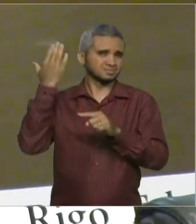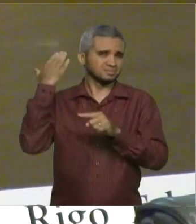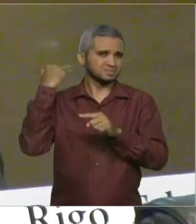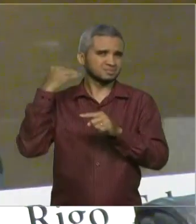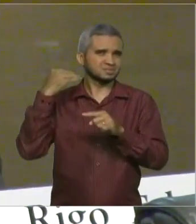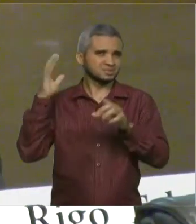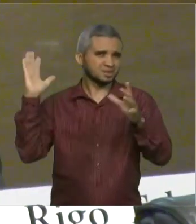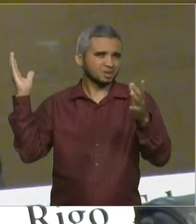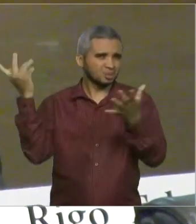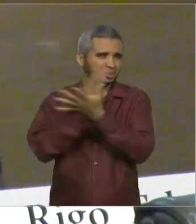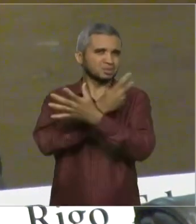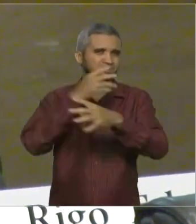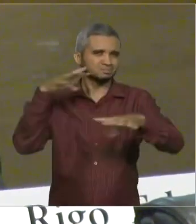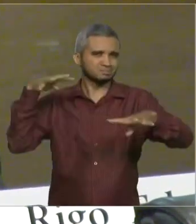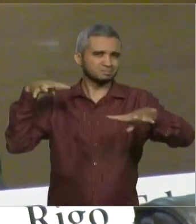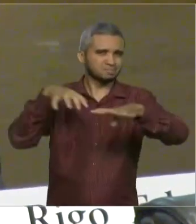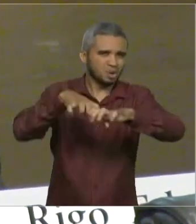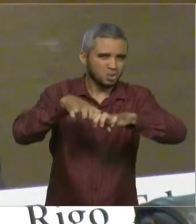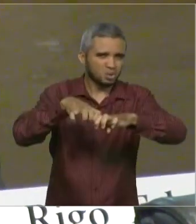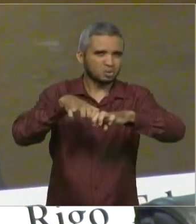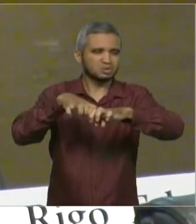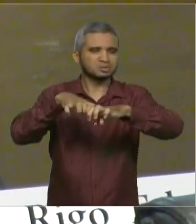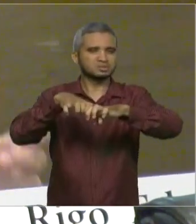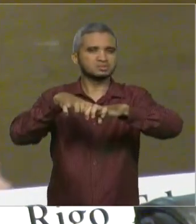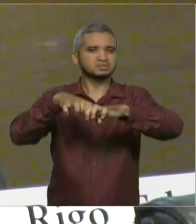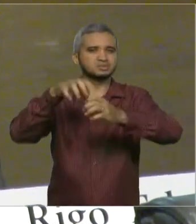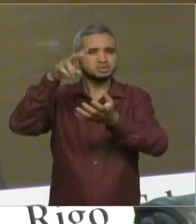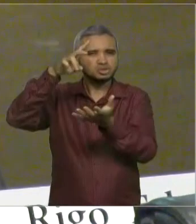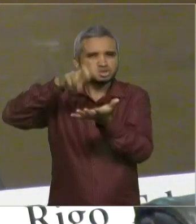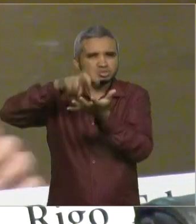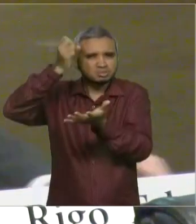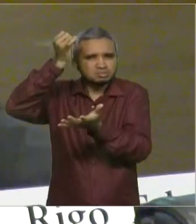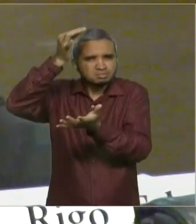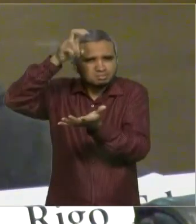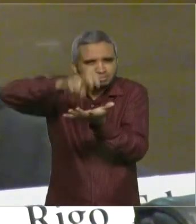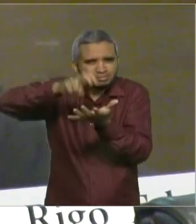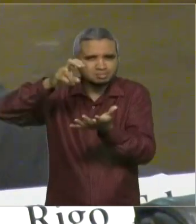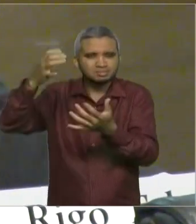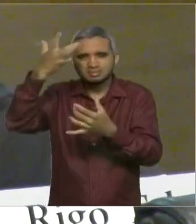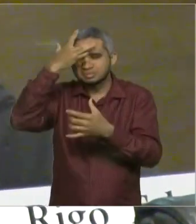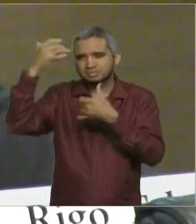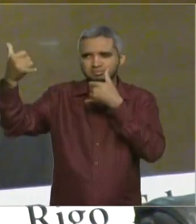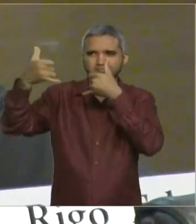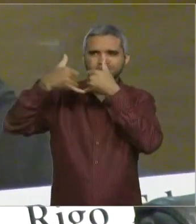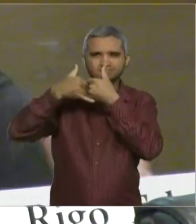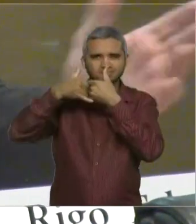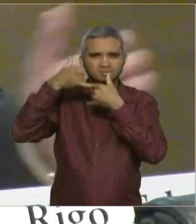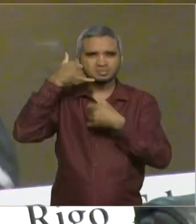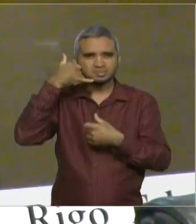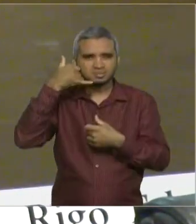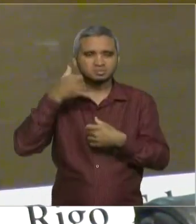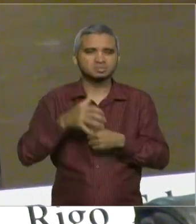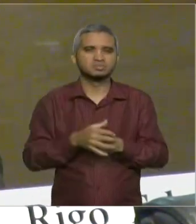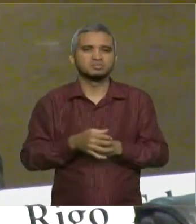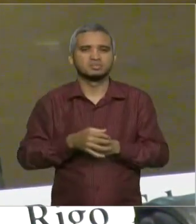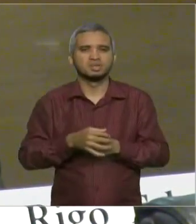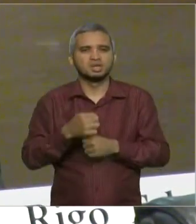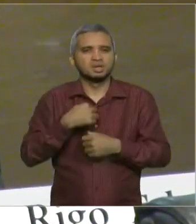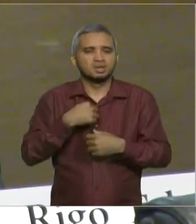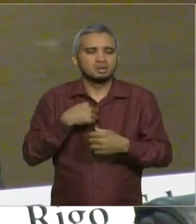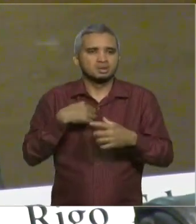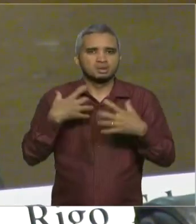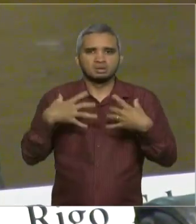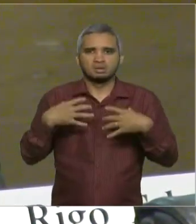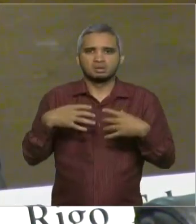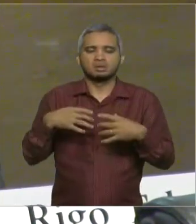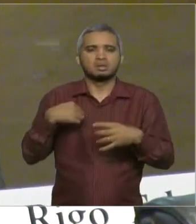o dia, mas pela amizade que nós temos, o carinho que nós temos com Vossa Excelência, com o Estênio, a gente costuma